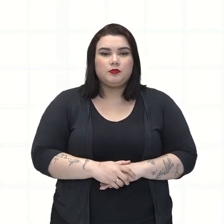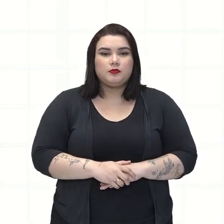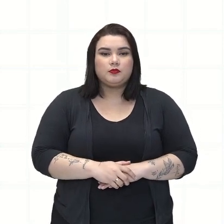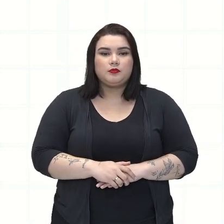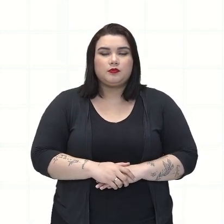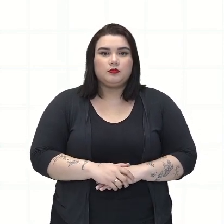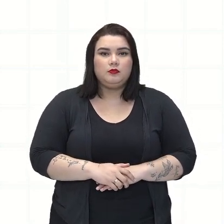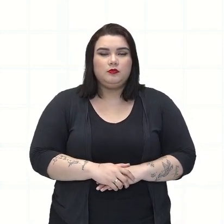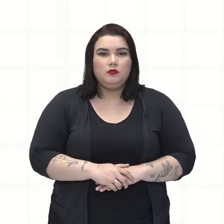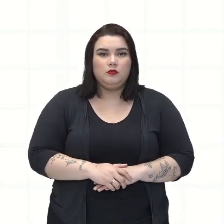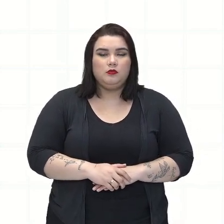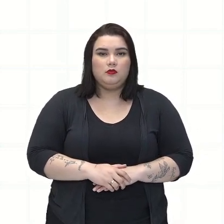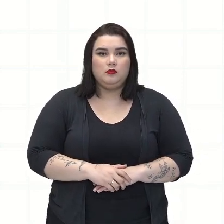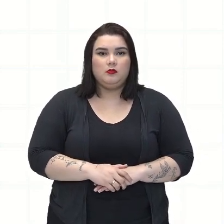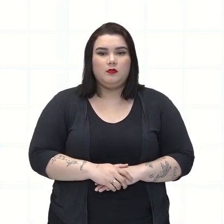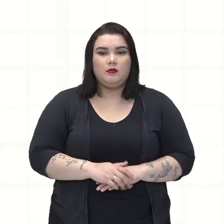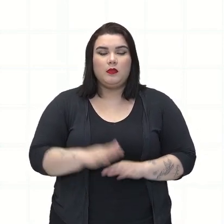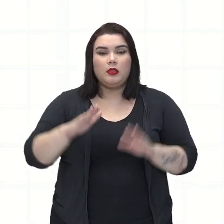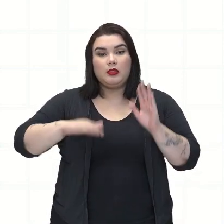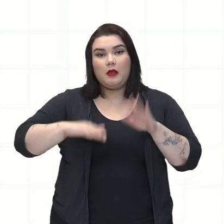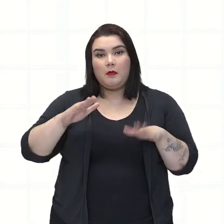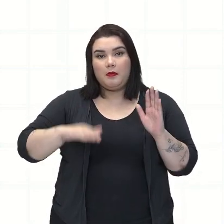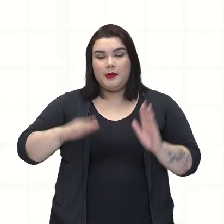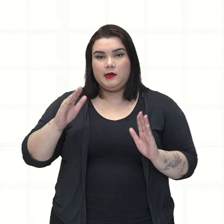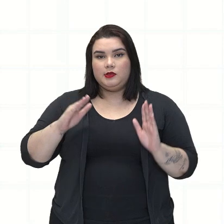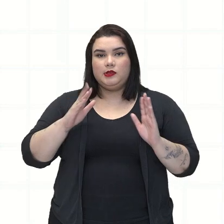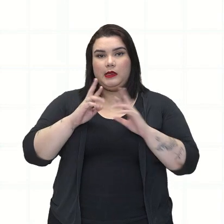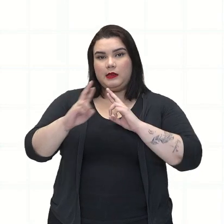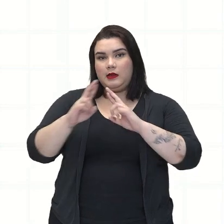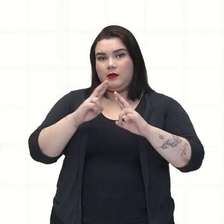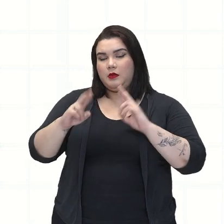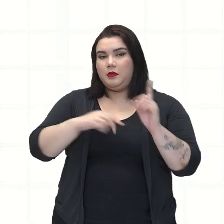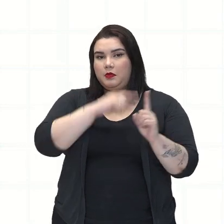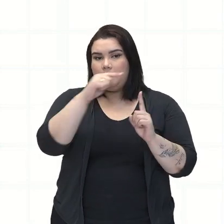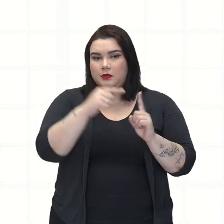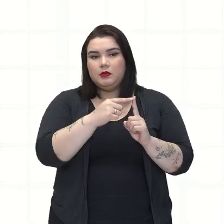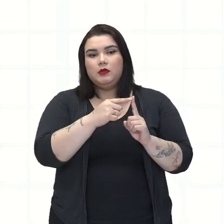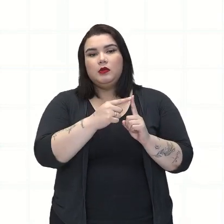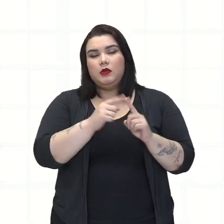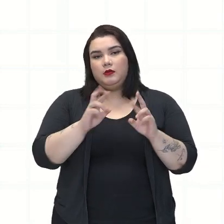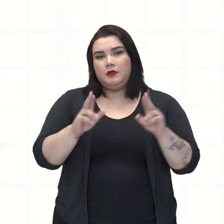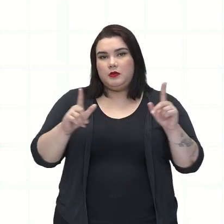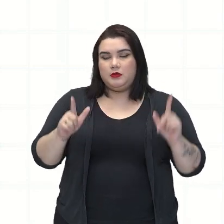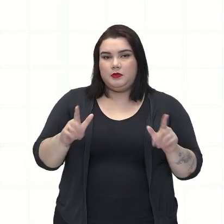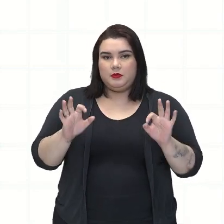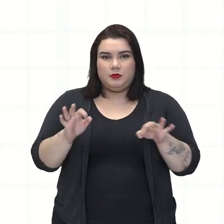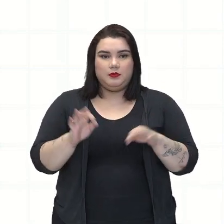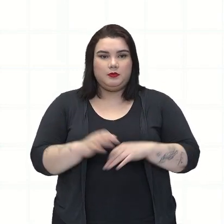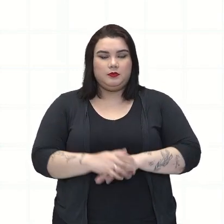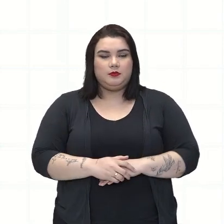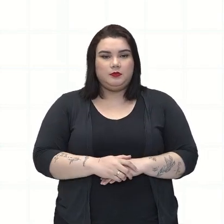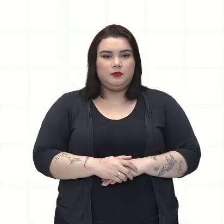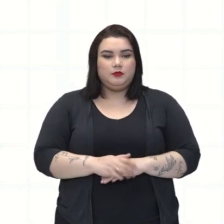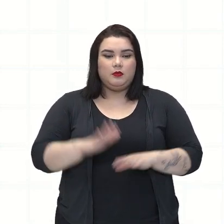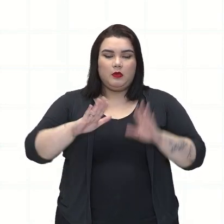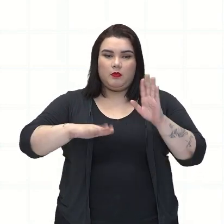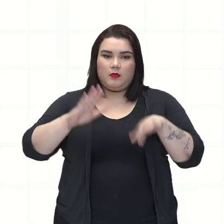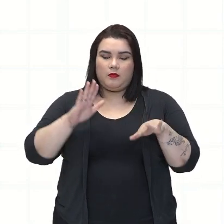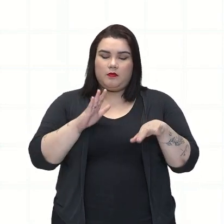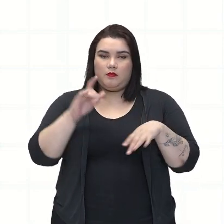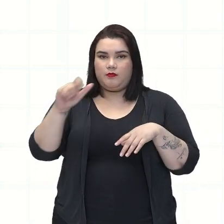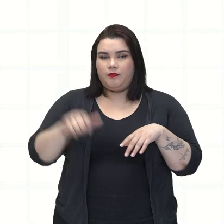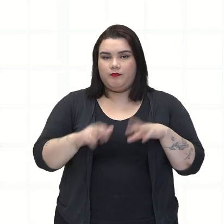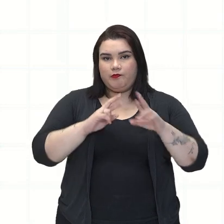Dependendo da entrevista, né, o objetivo dela é diferente, certo? Então, dependendo do